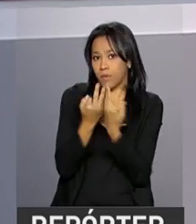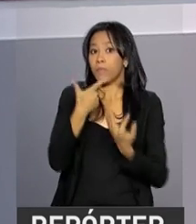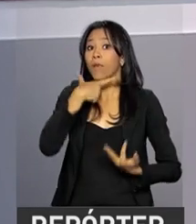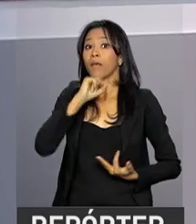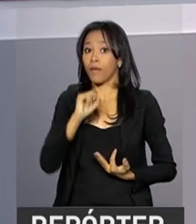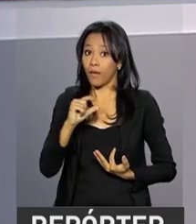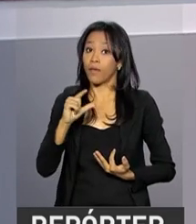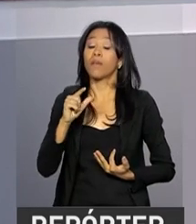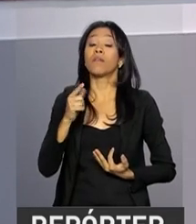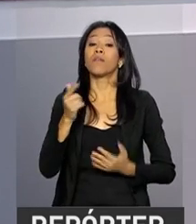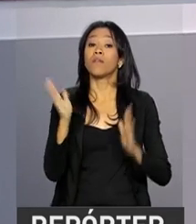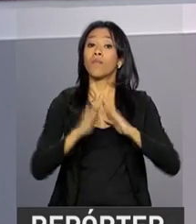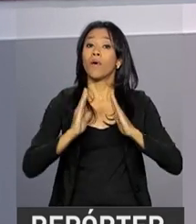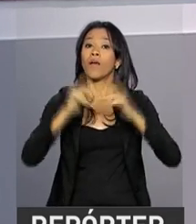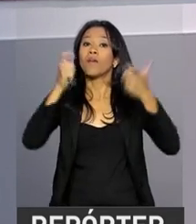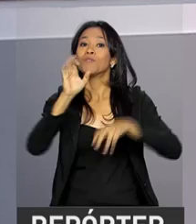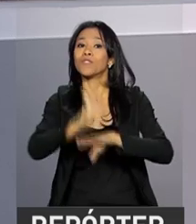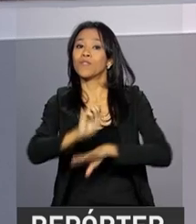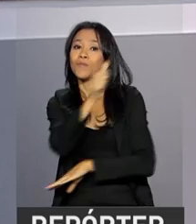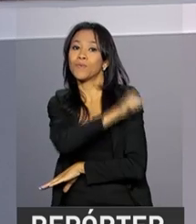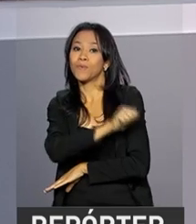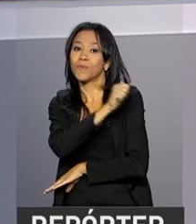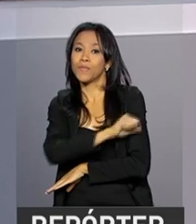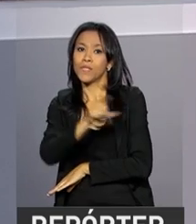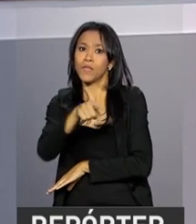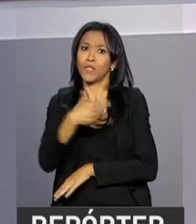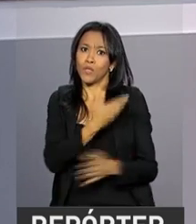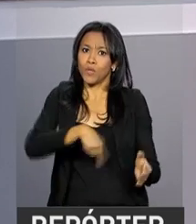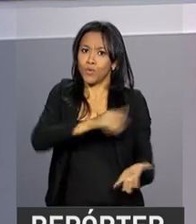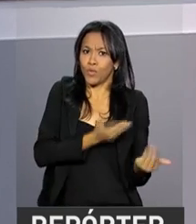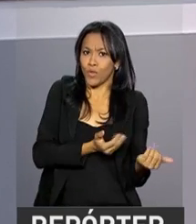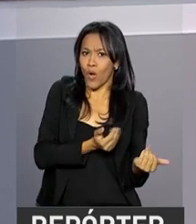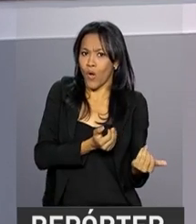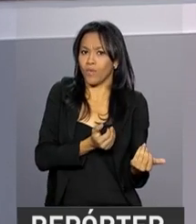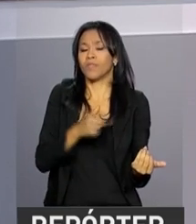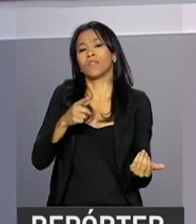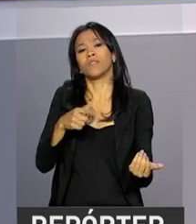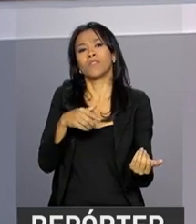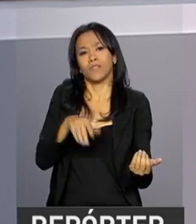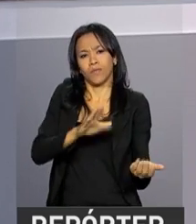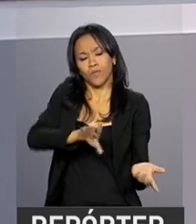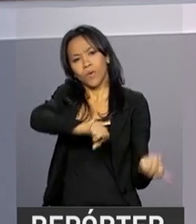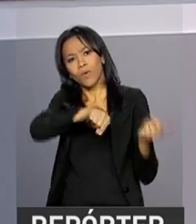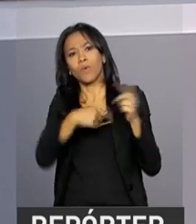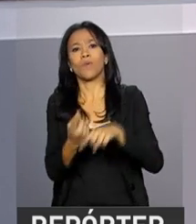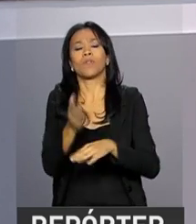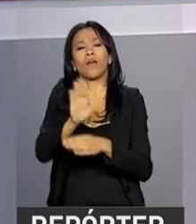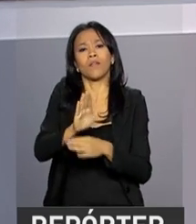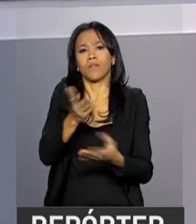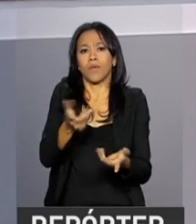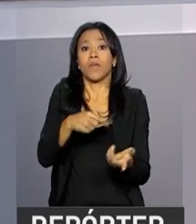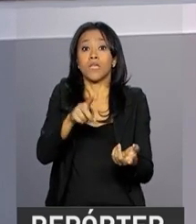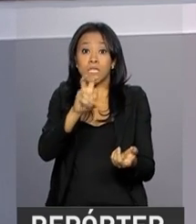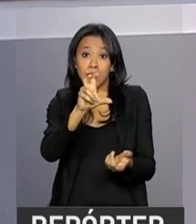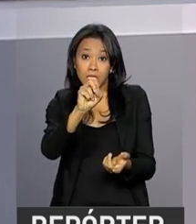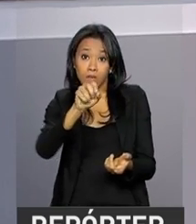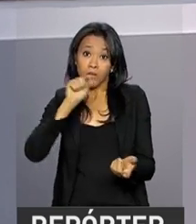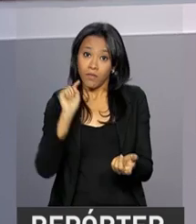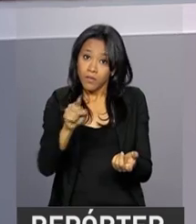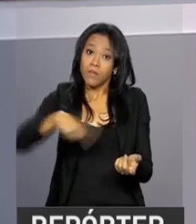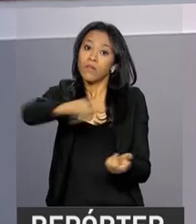beneficiários do Rio de Janeiro, que tem os jovens em atividade no contraturno da escola. O governo estima que 50 mil jovens